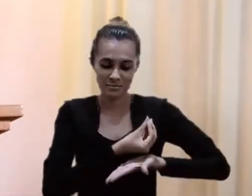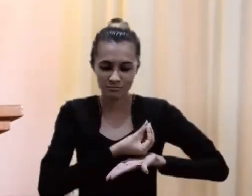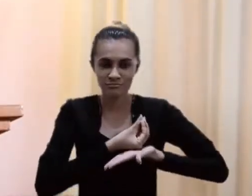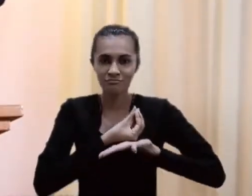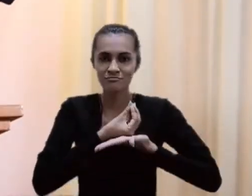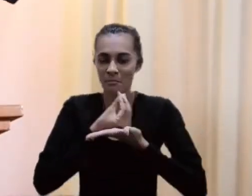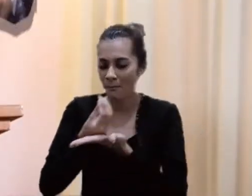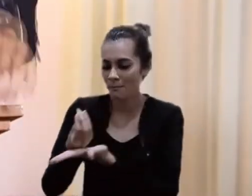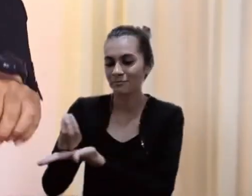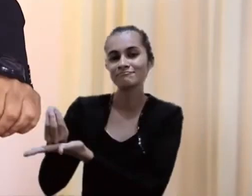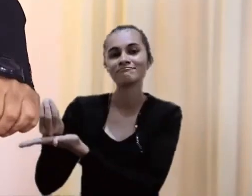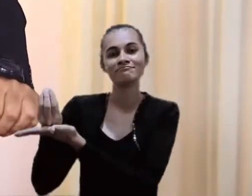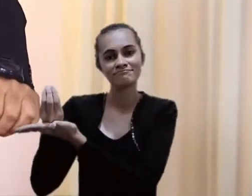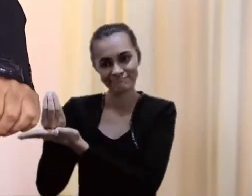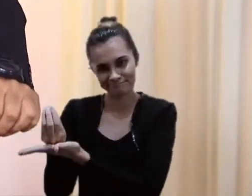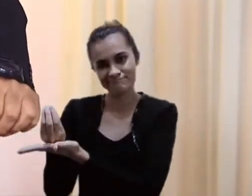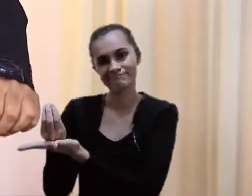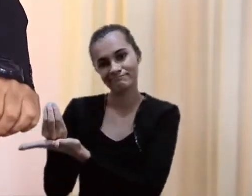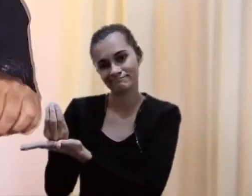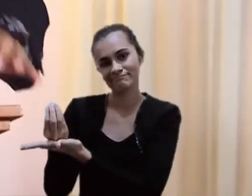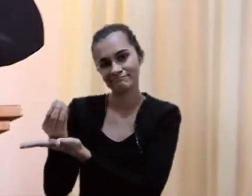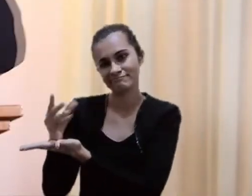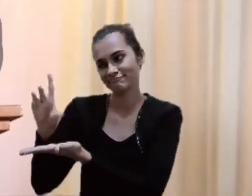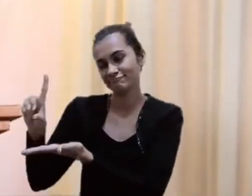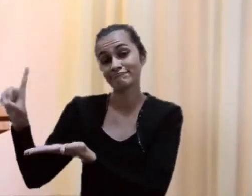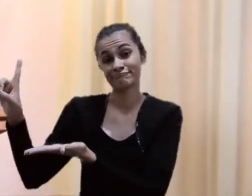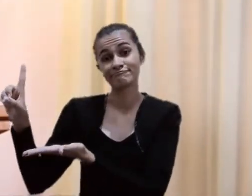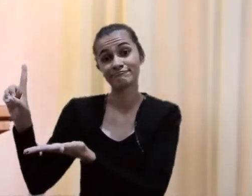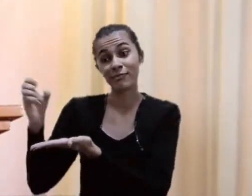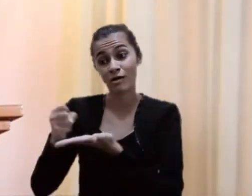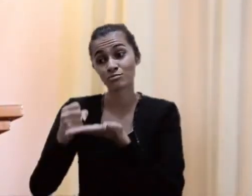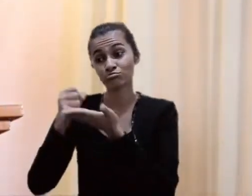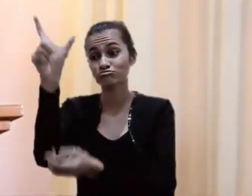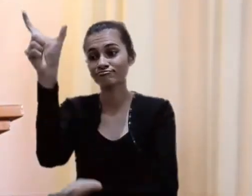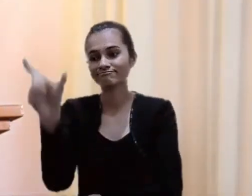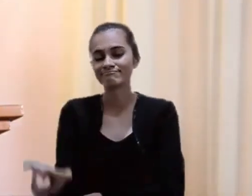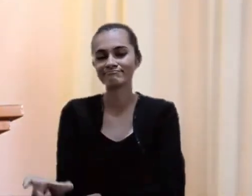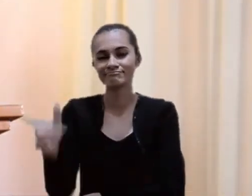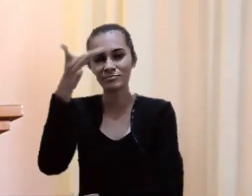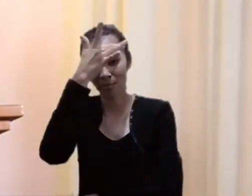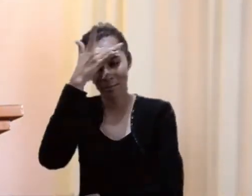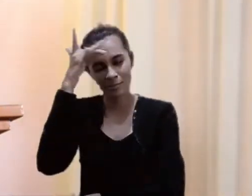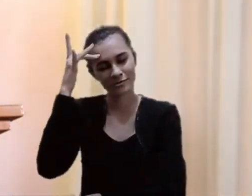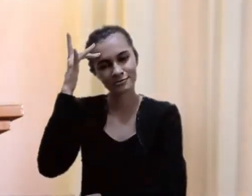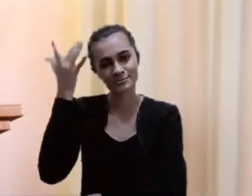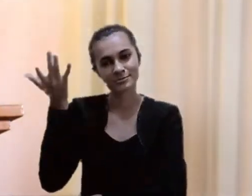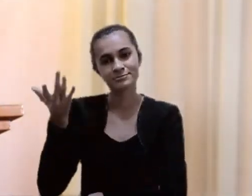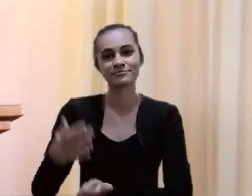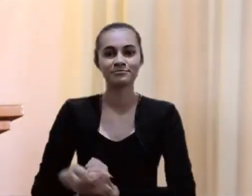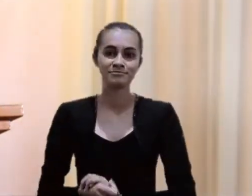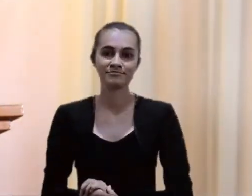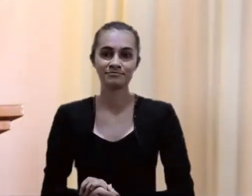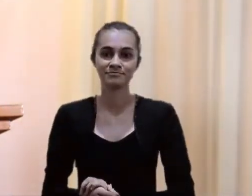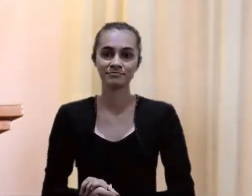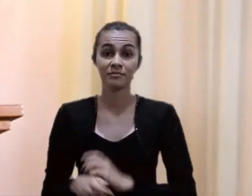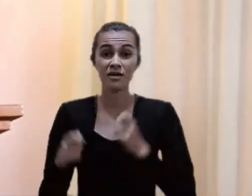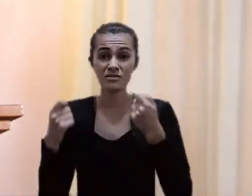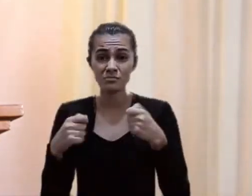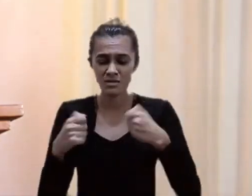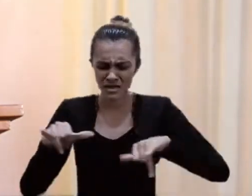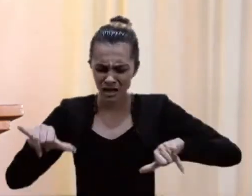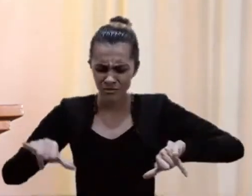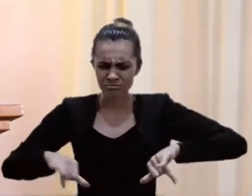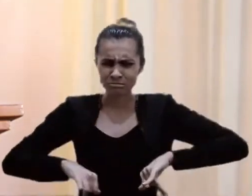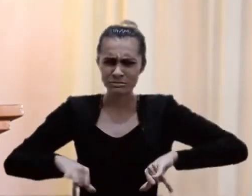Deus, na pessoa de seu próximo, na pessoa daqueles que devem ter o seu sofrimento aliviado, na pessoa daqueles